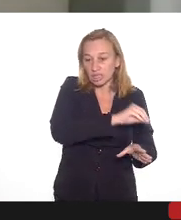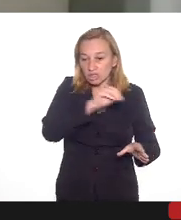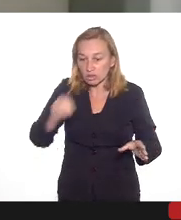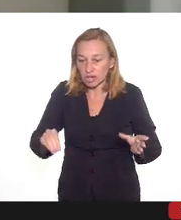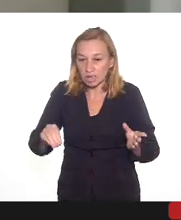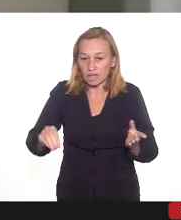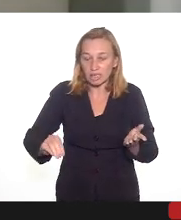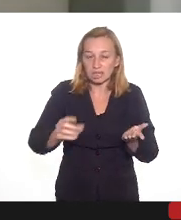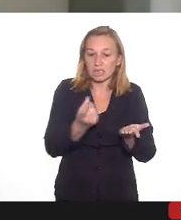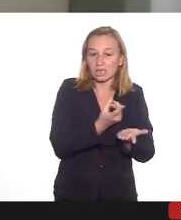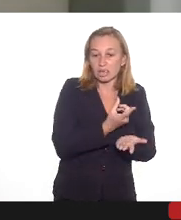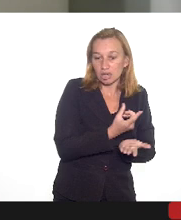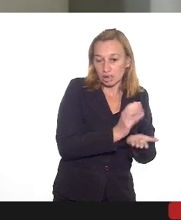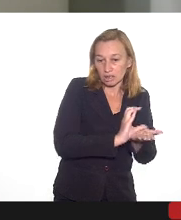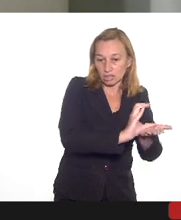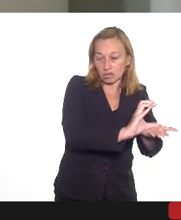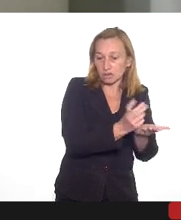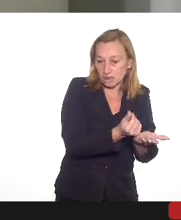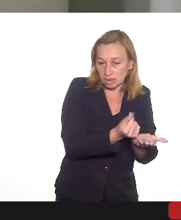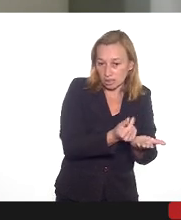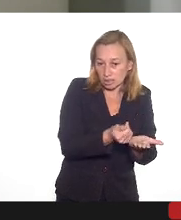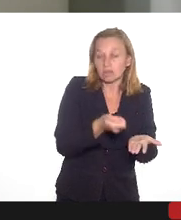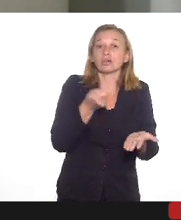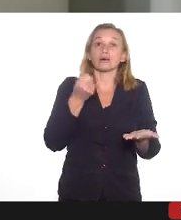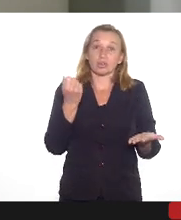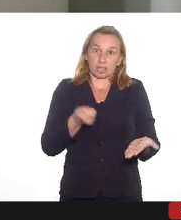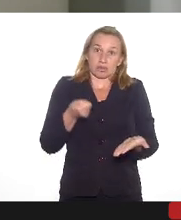orçamentárias têm sido rigorosamente